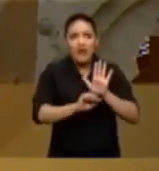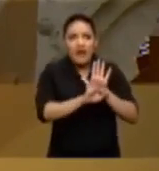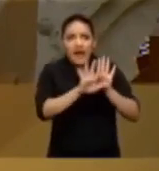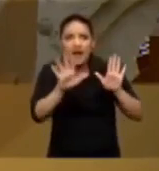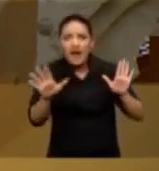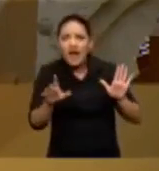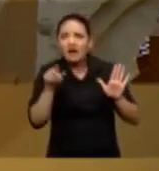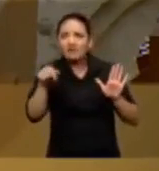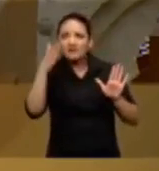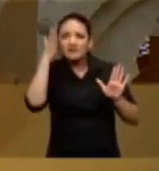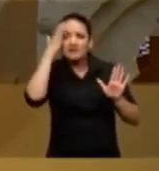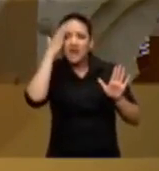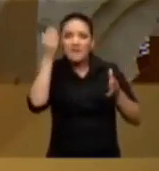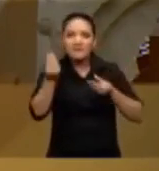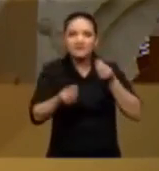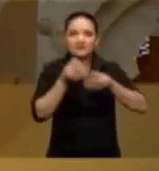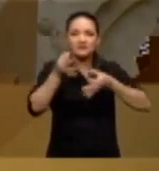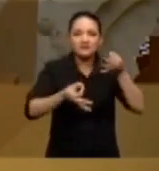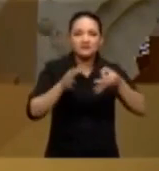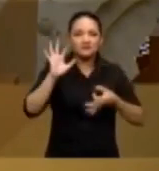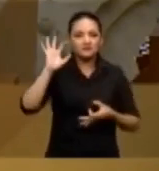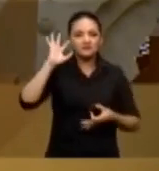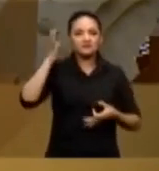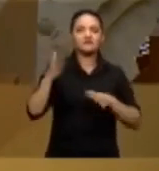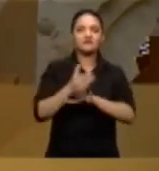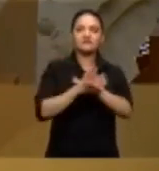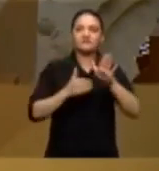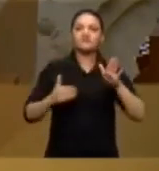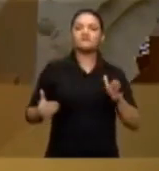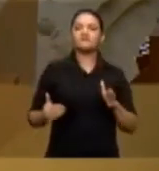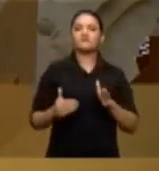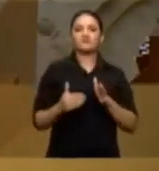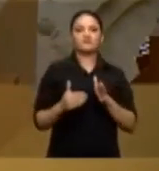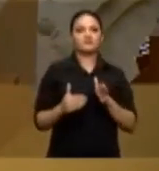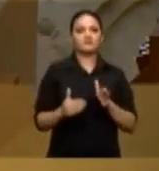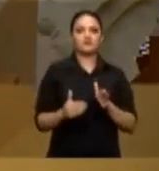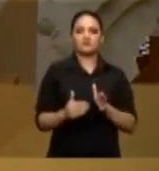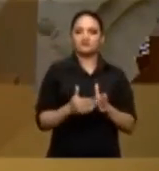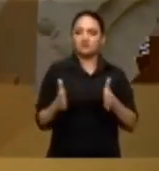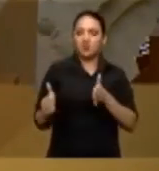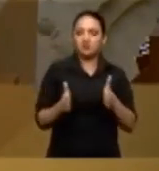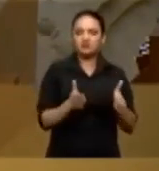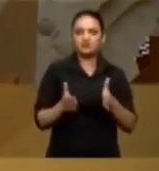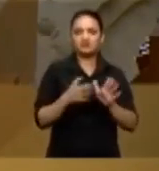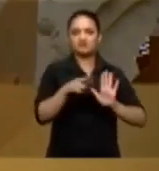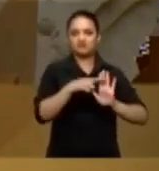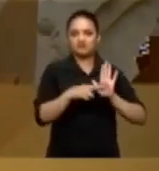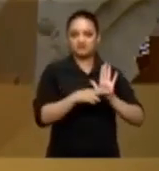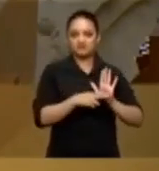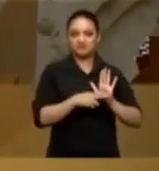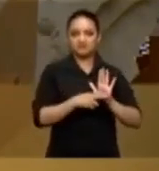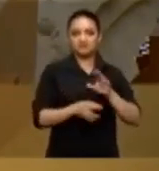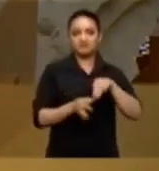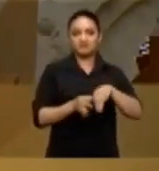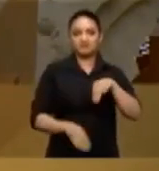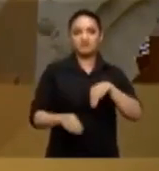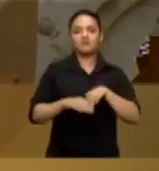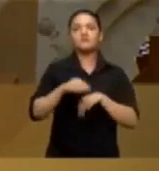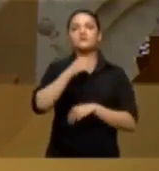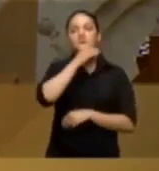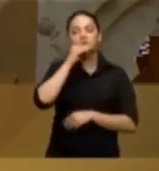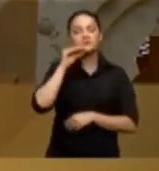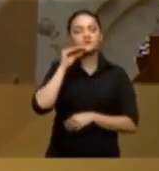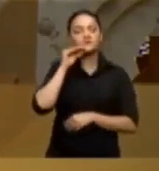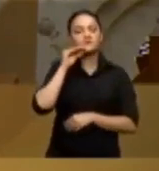Como julgar em torno dos vazios e lacunas das normas? Vossa Excelência costuma